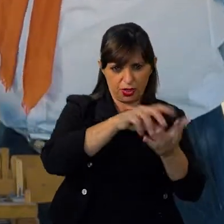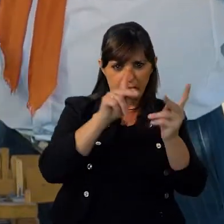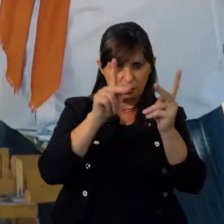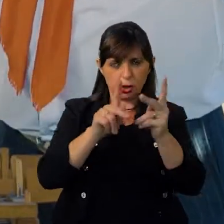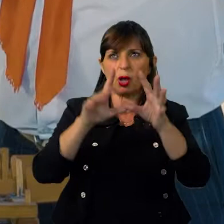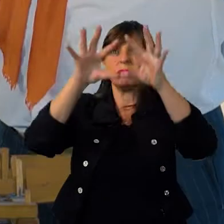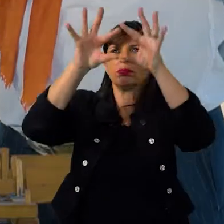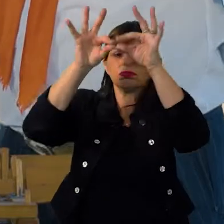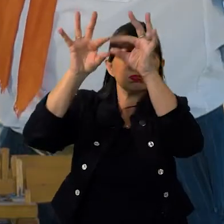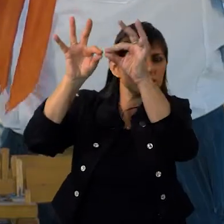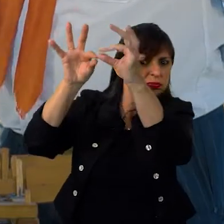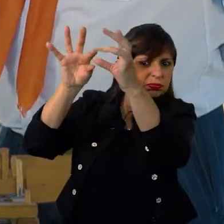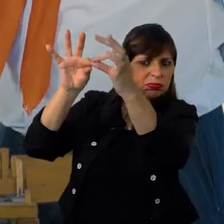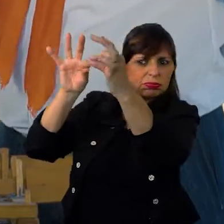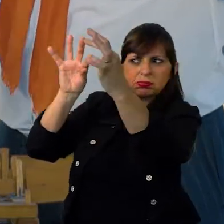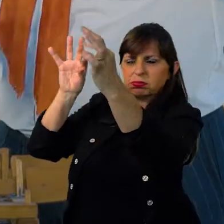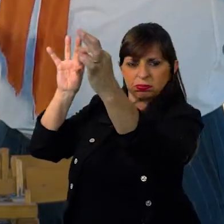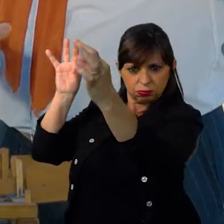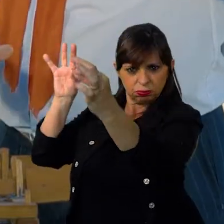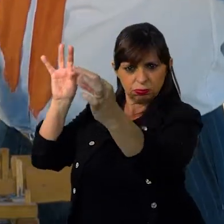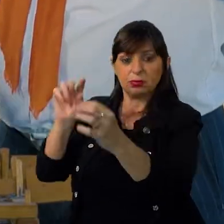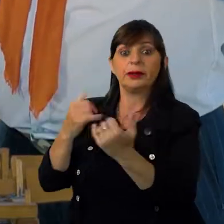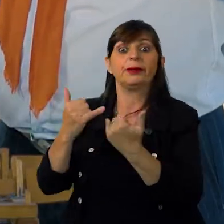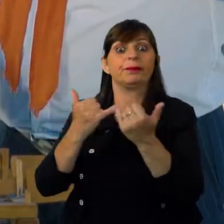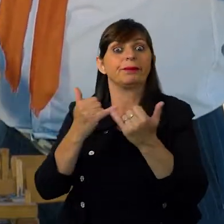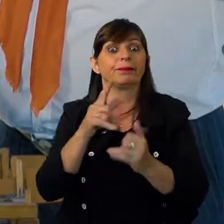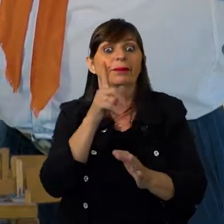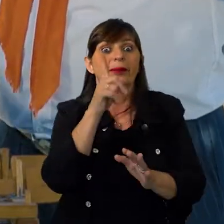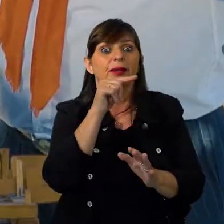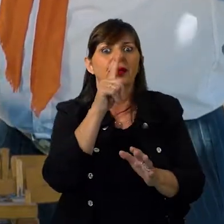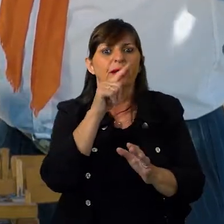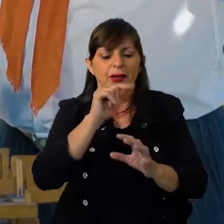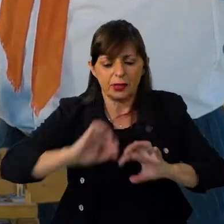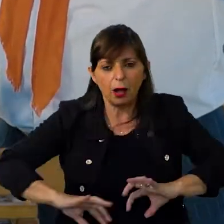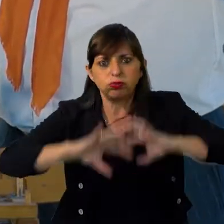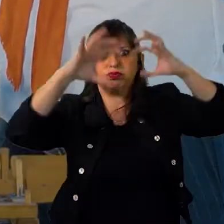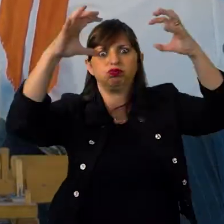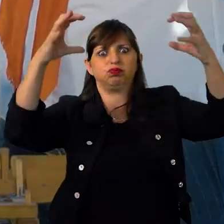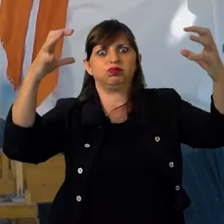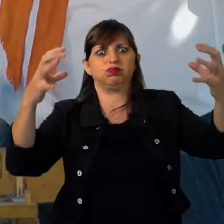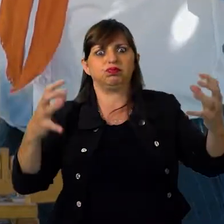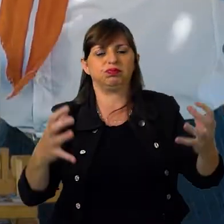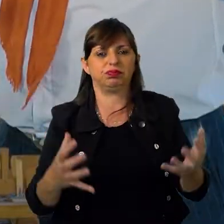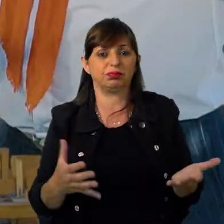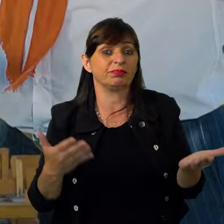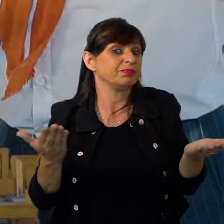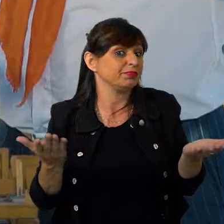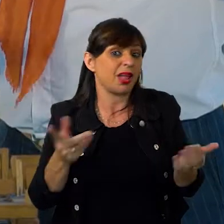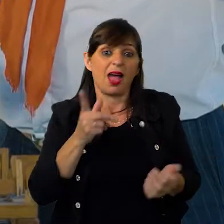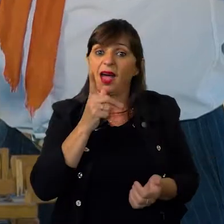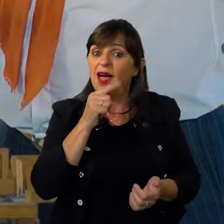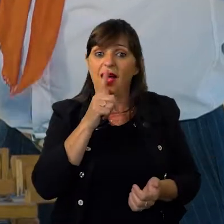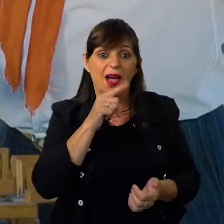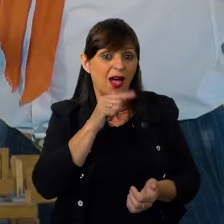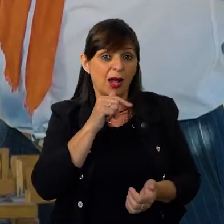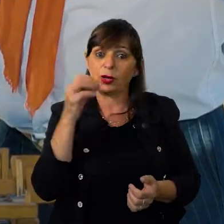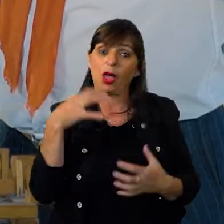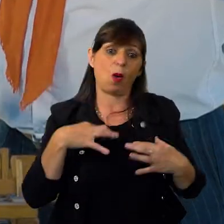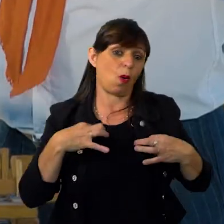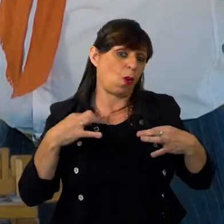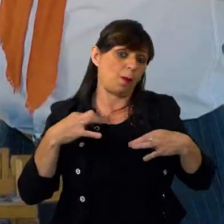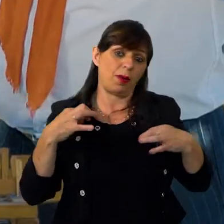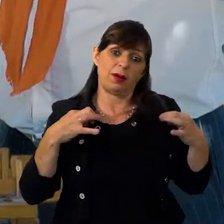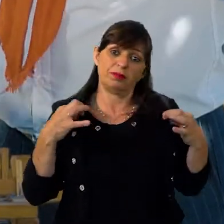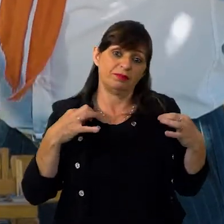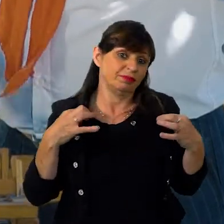quem não caso passasse numa Corredeira e a água cobrisse a balsa eles tinham que ficar